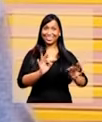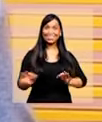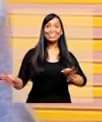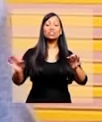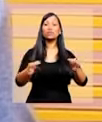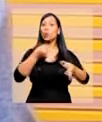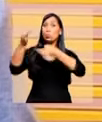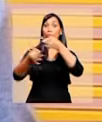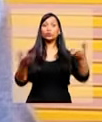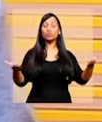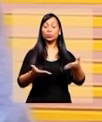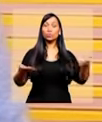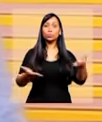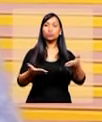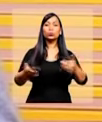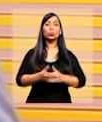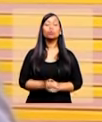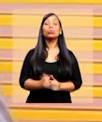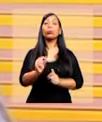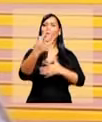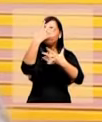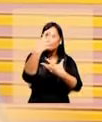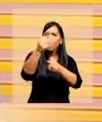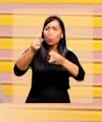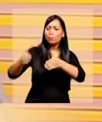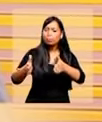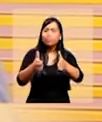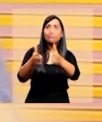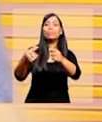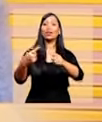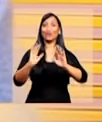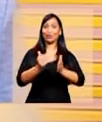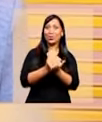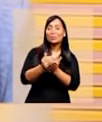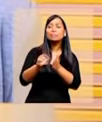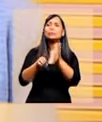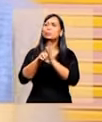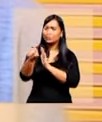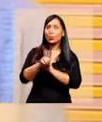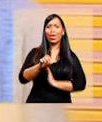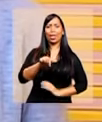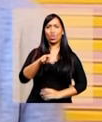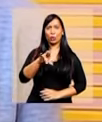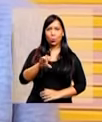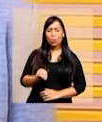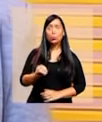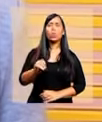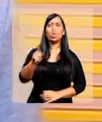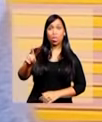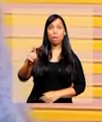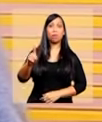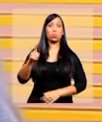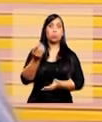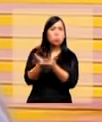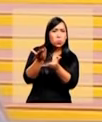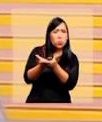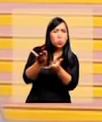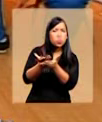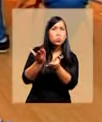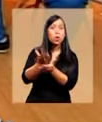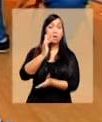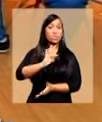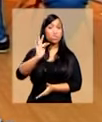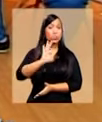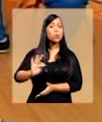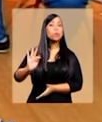É isso mesmo, esse ponto de vista, trilhando os caminhos da fé. Eu já começo perguntando para o Érico Fumeiro, que é doutor em